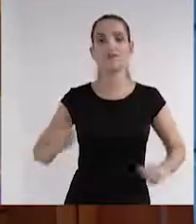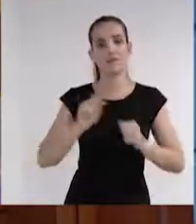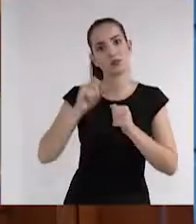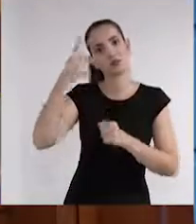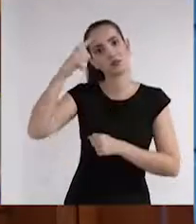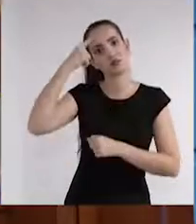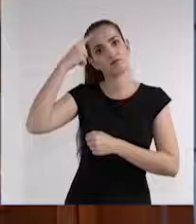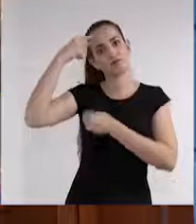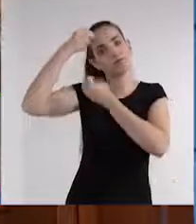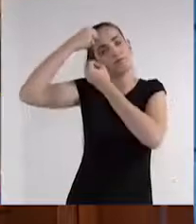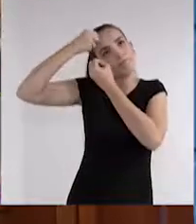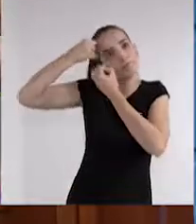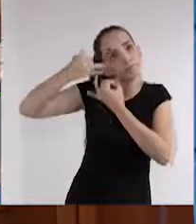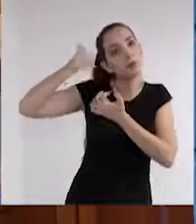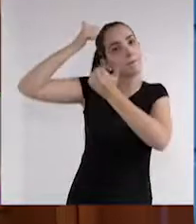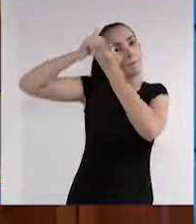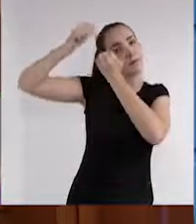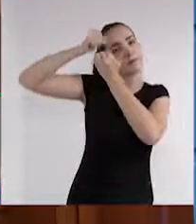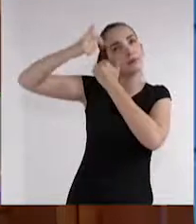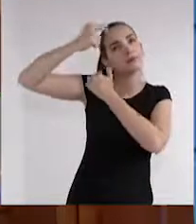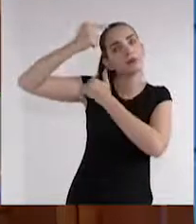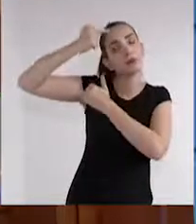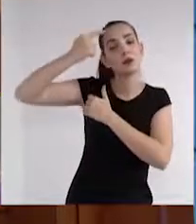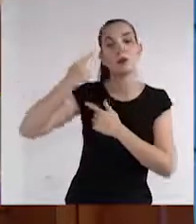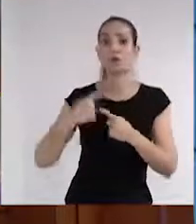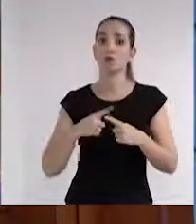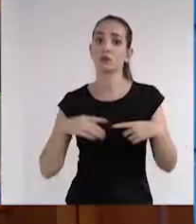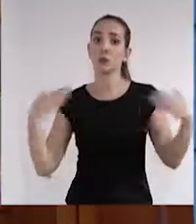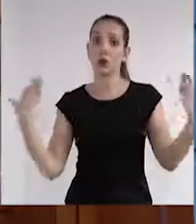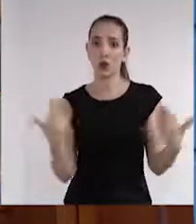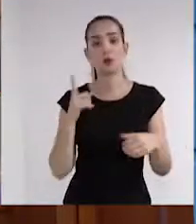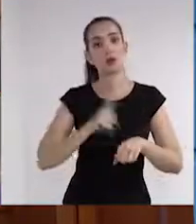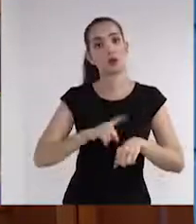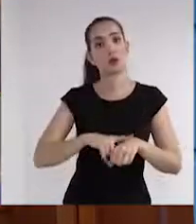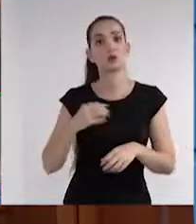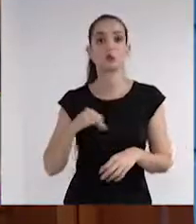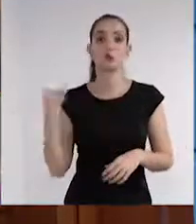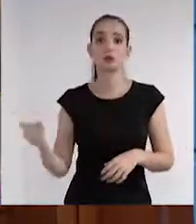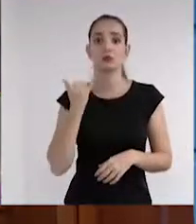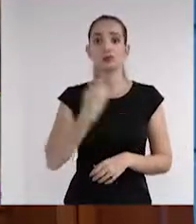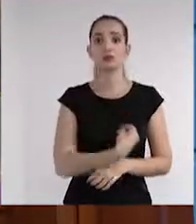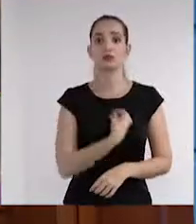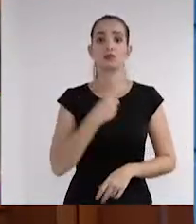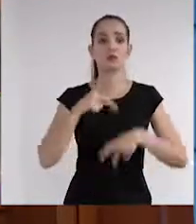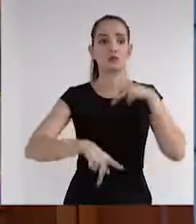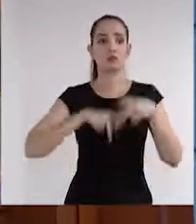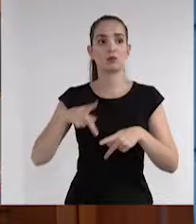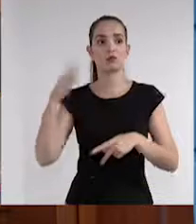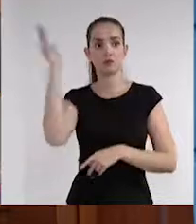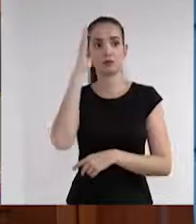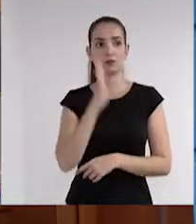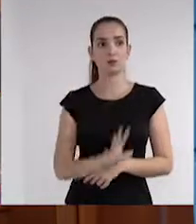reflexão. Eu acho que tem que refletir. Estamos num momento importante da vida do povo brasileiro